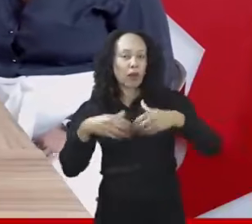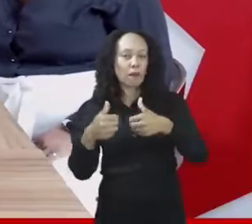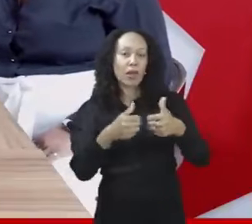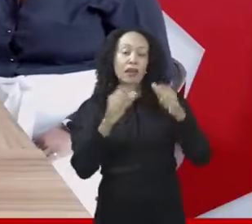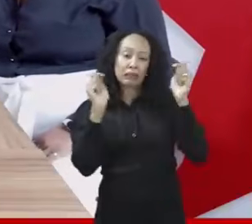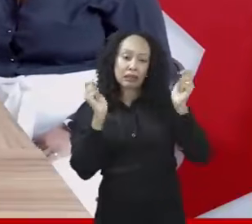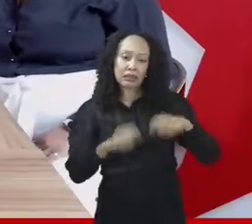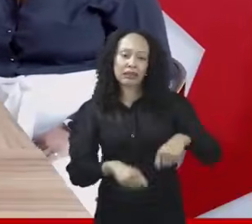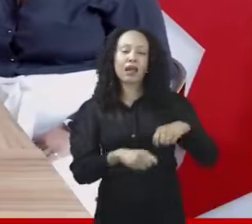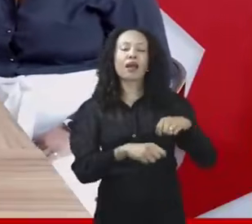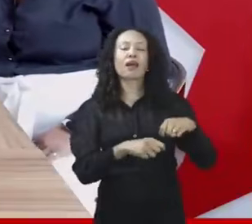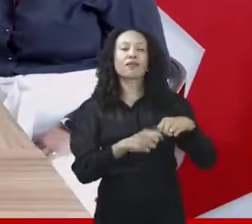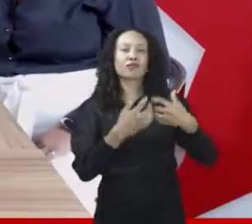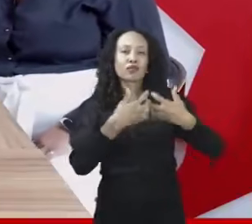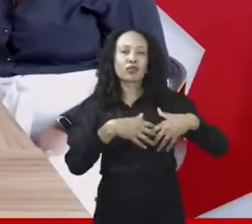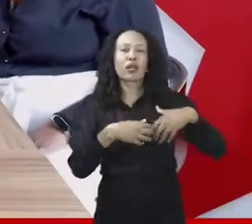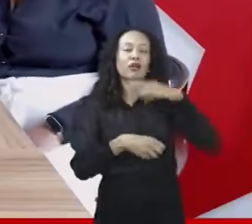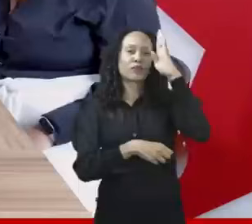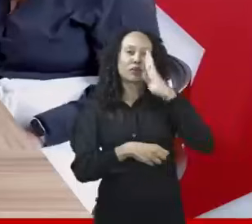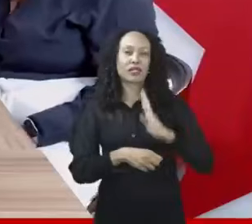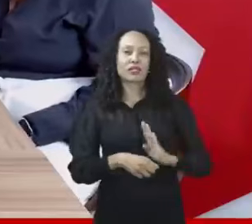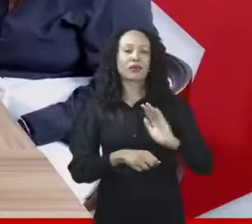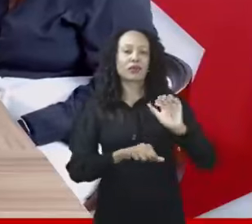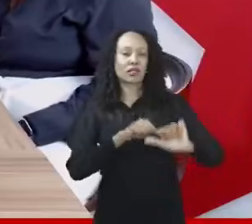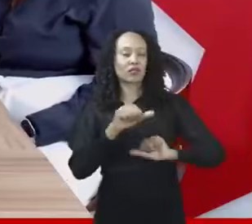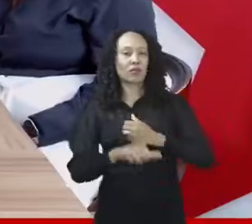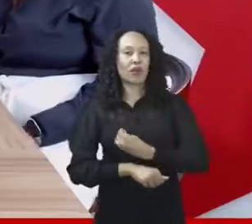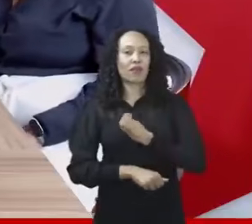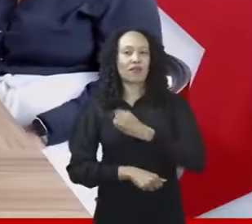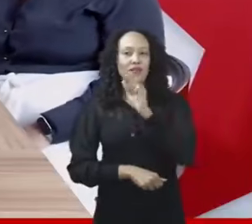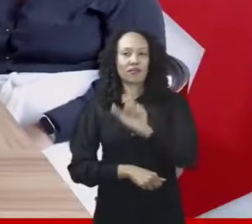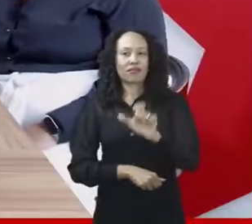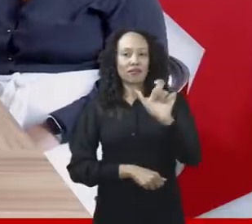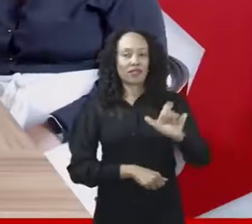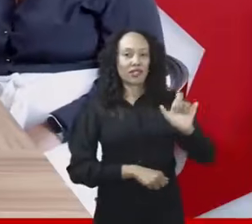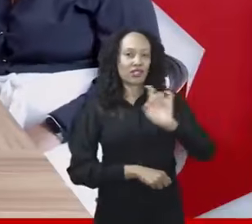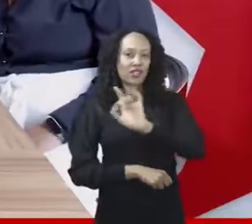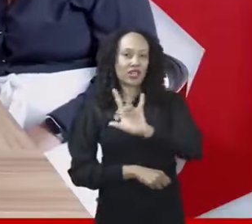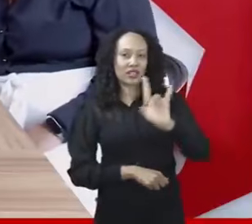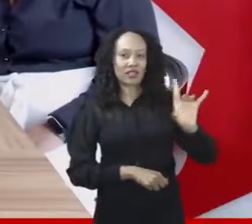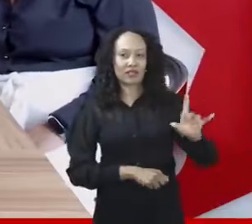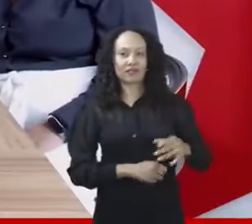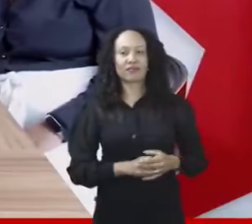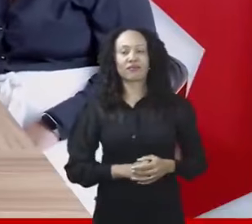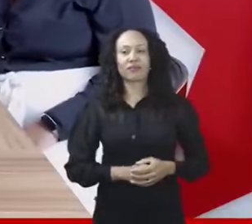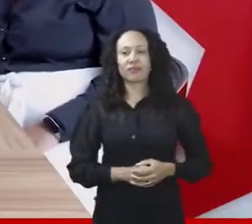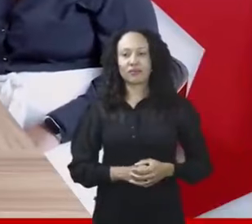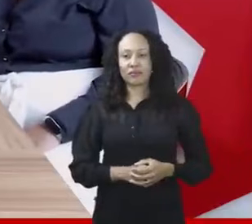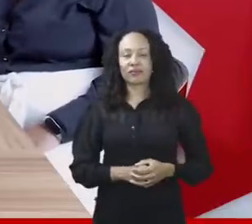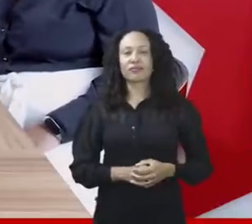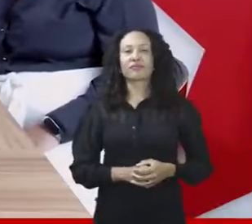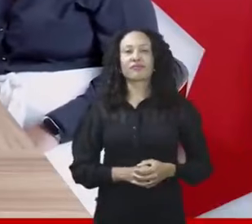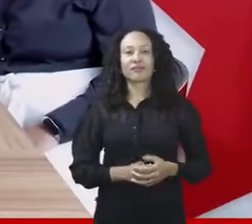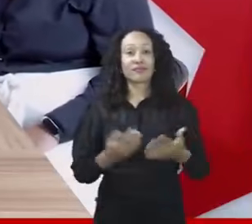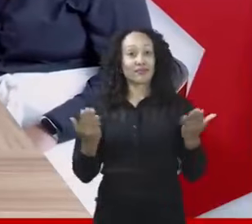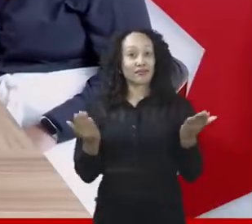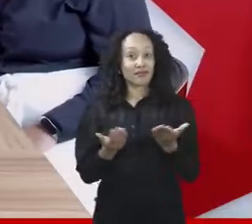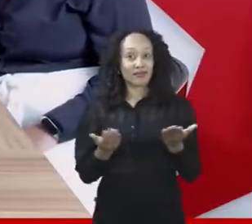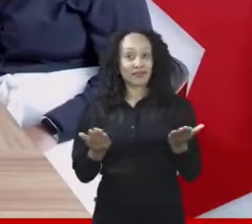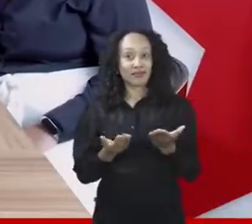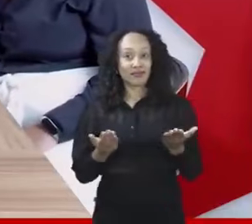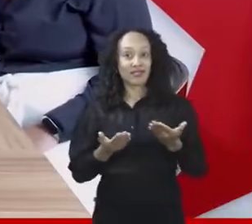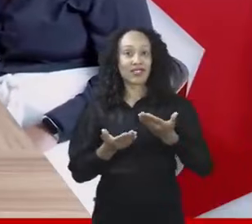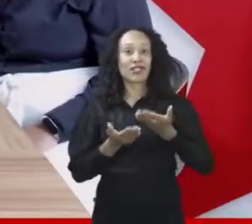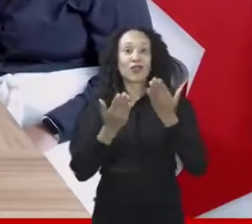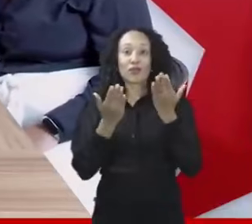no Brasil e transformar a vida dos trabalhadores e trabalhadoras. Os cases de sucesso, Exato. né? É isso aí. Vem aí o